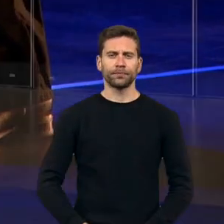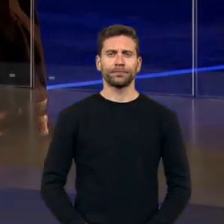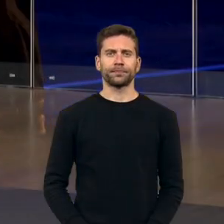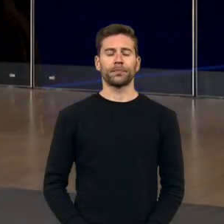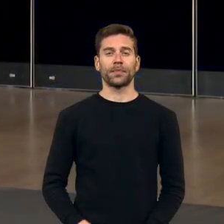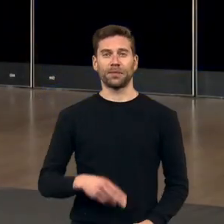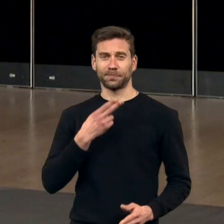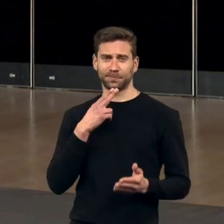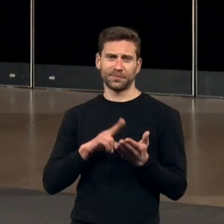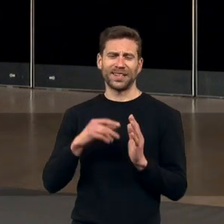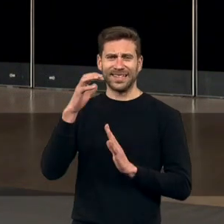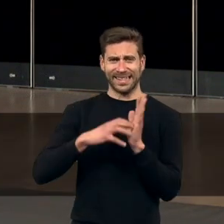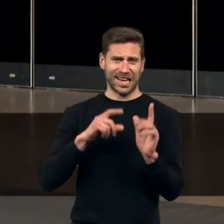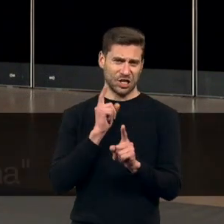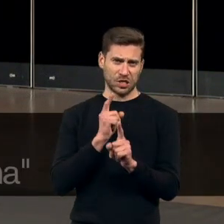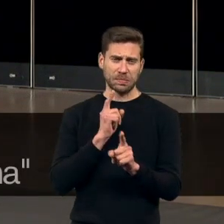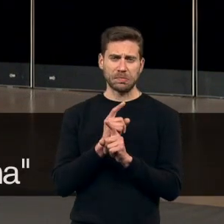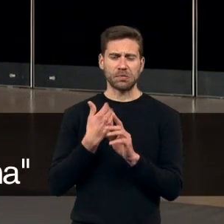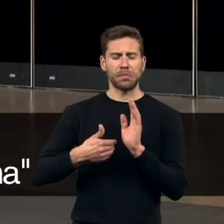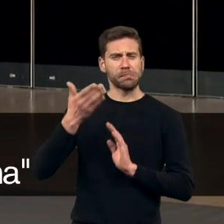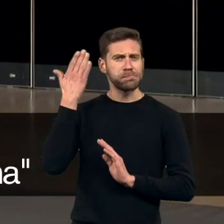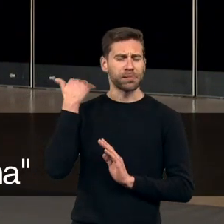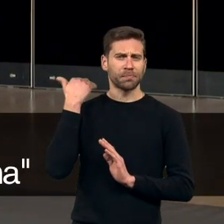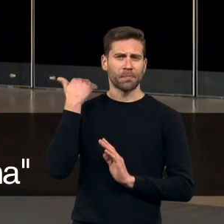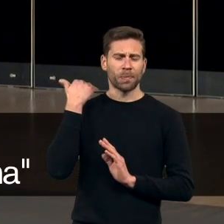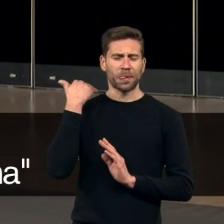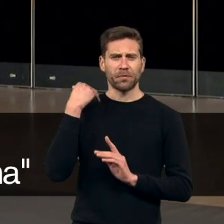Na verdade, eu já fiz a Ode Marítima em